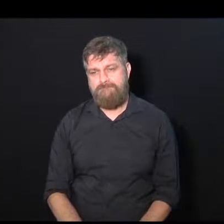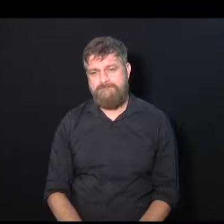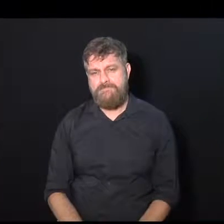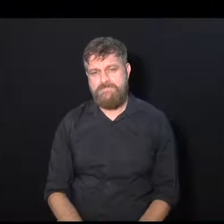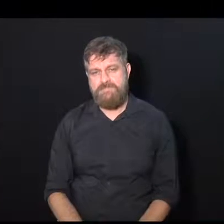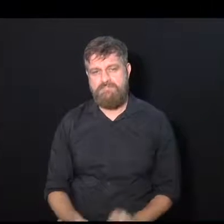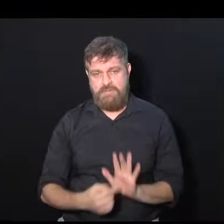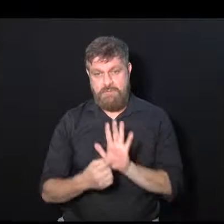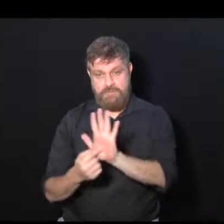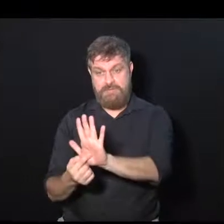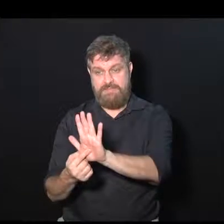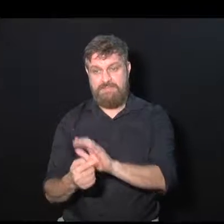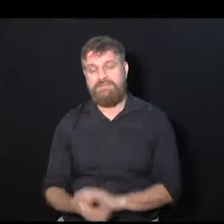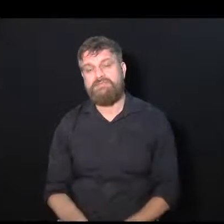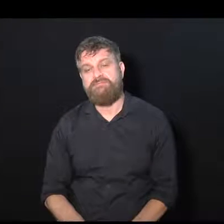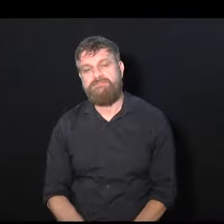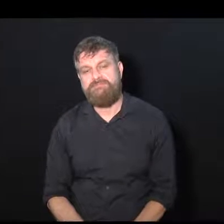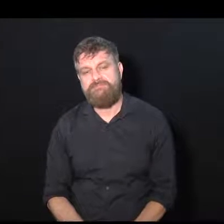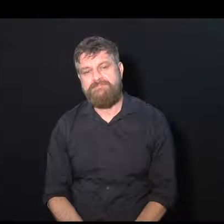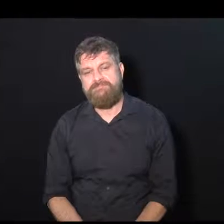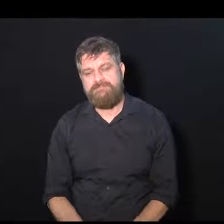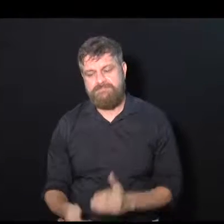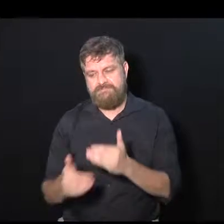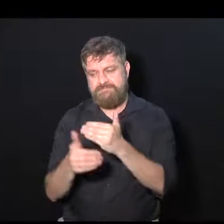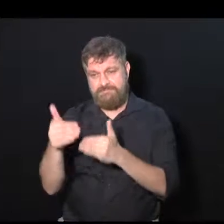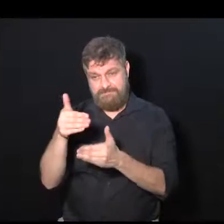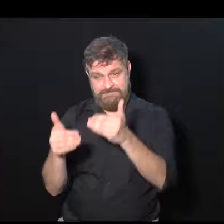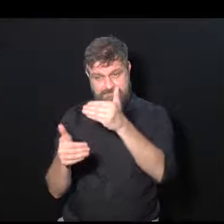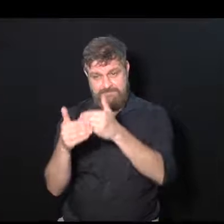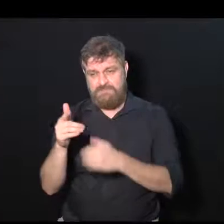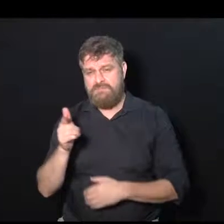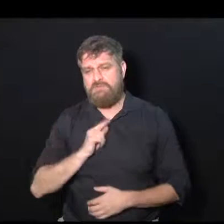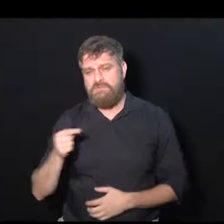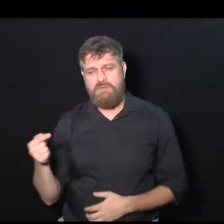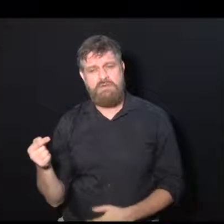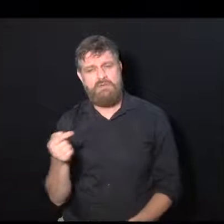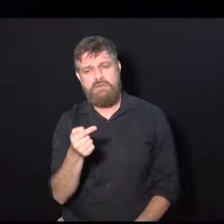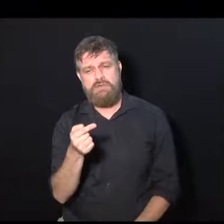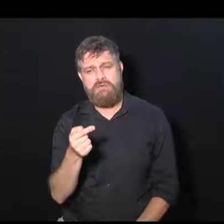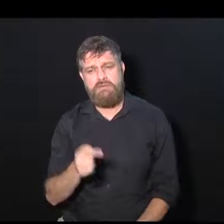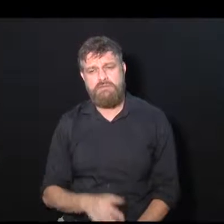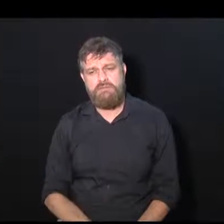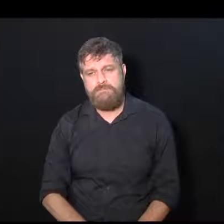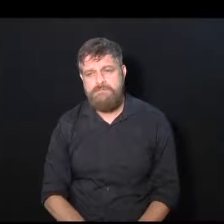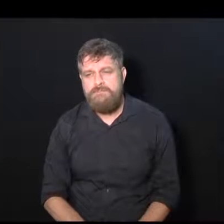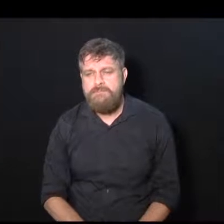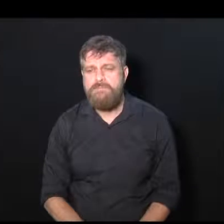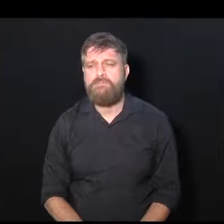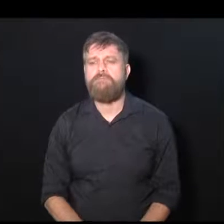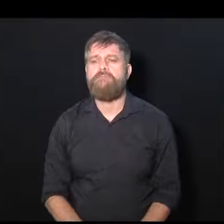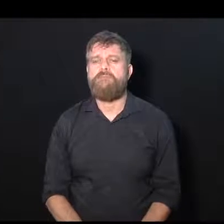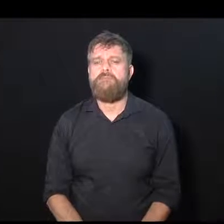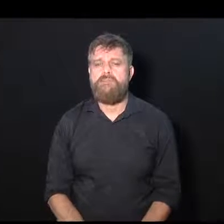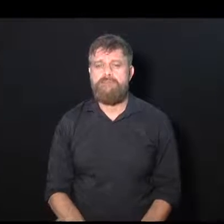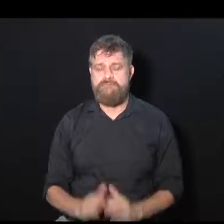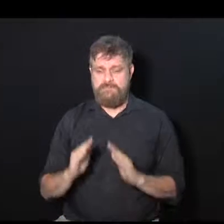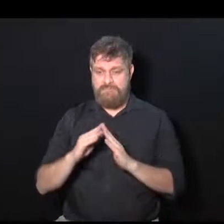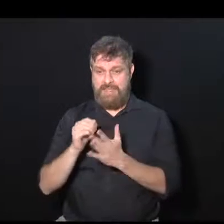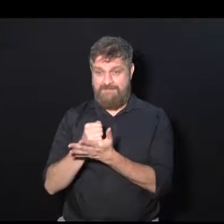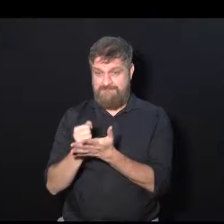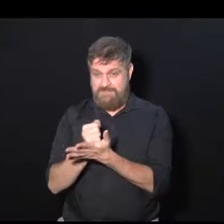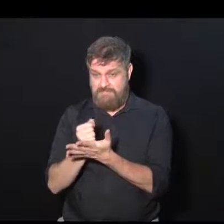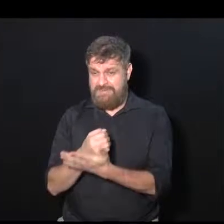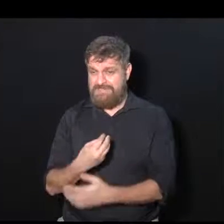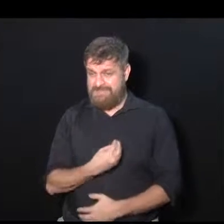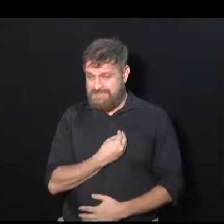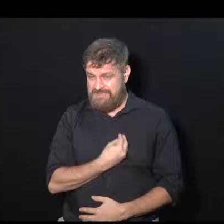Pode passar. Então, temos aqui que as farmácias vivas,